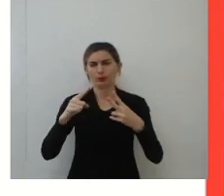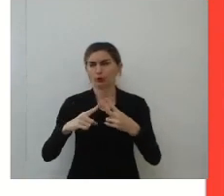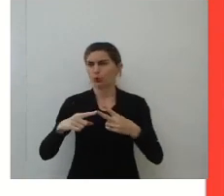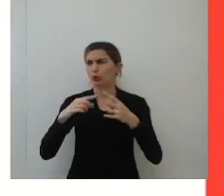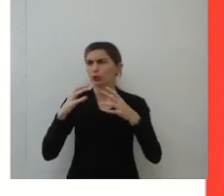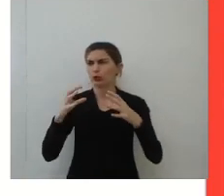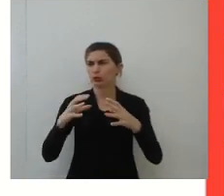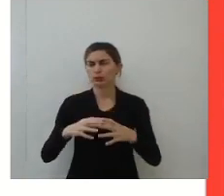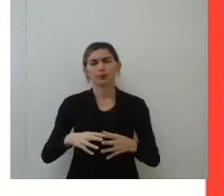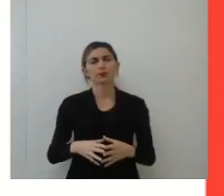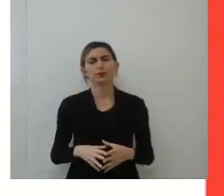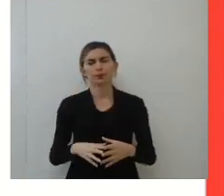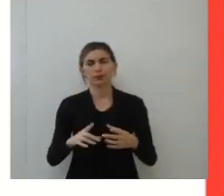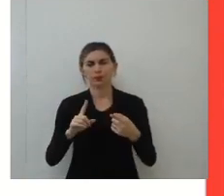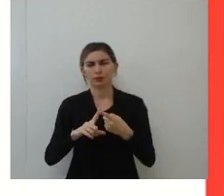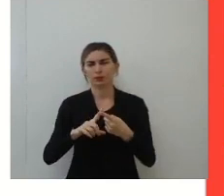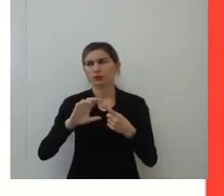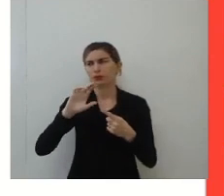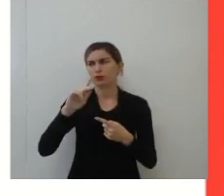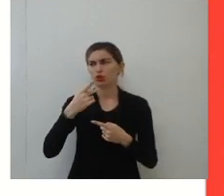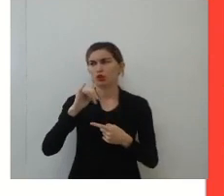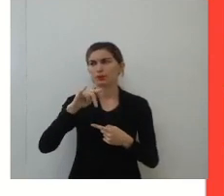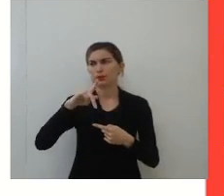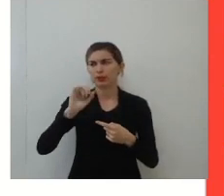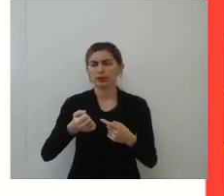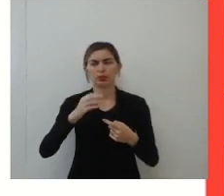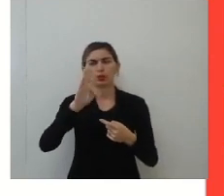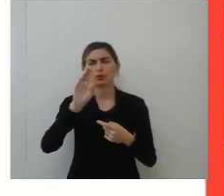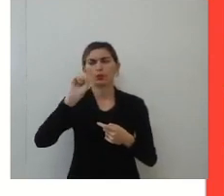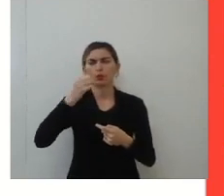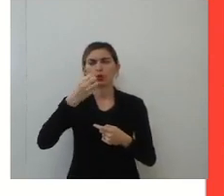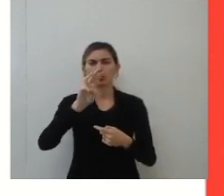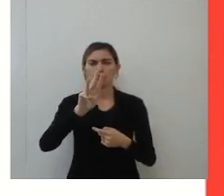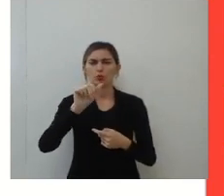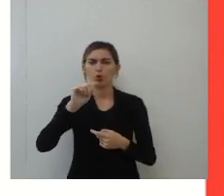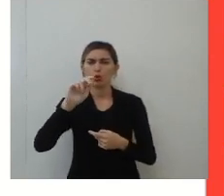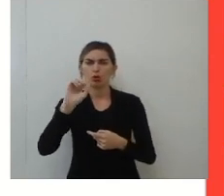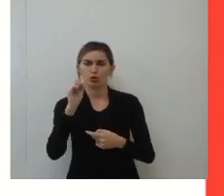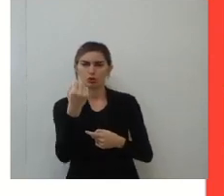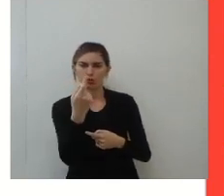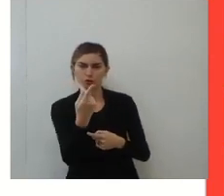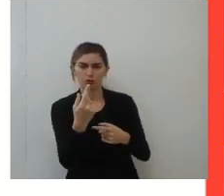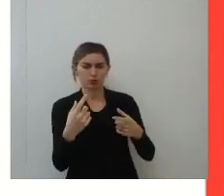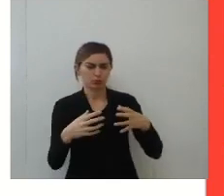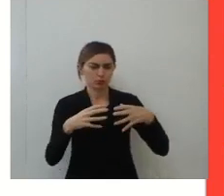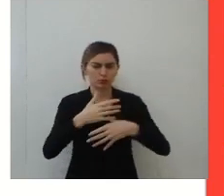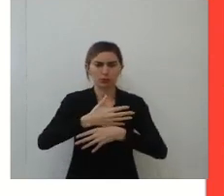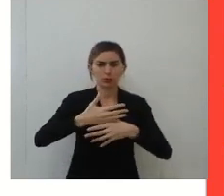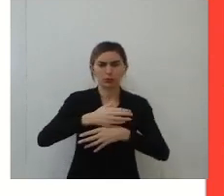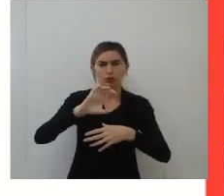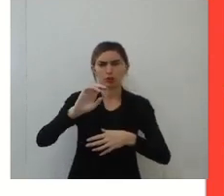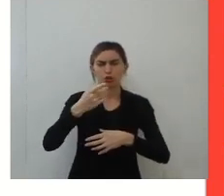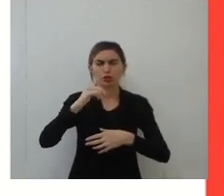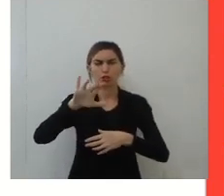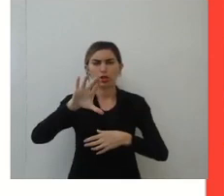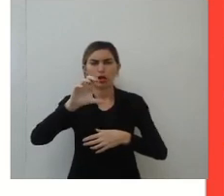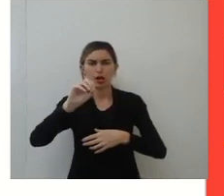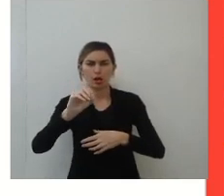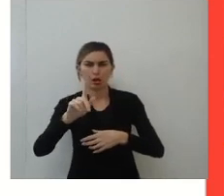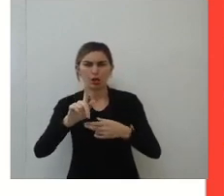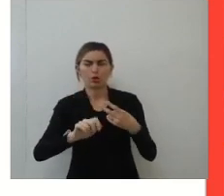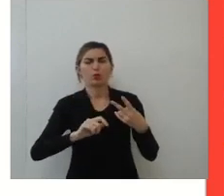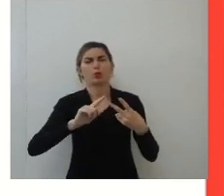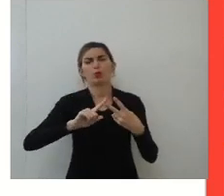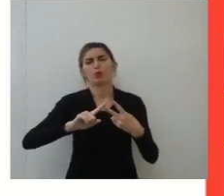grandes megalópolis, a Chippewa e a Boswash. Uma reúne as cidades de Chicago, Pittsburgh,